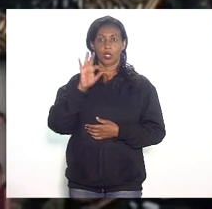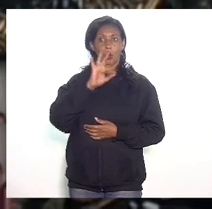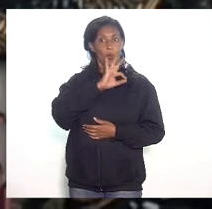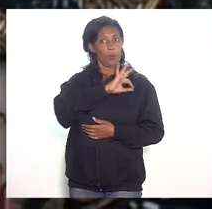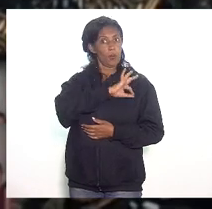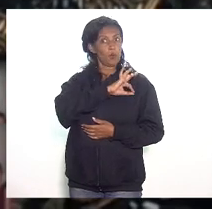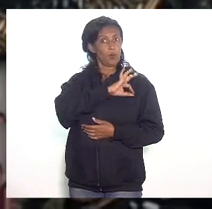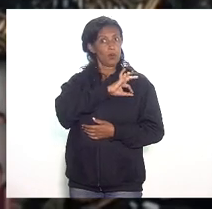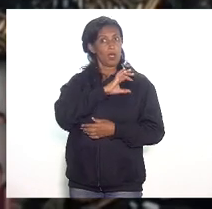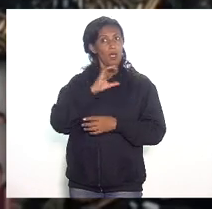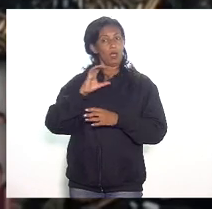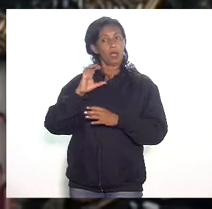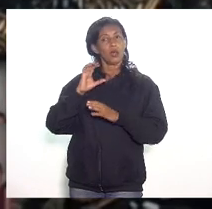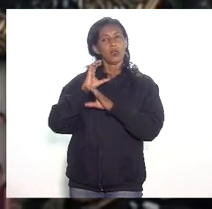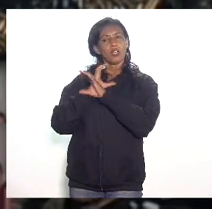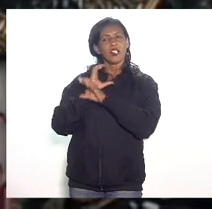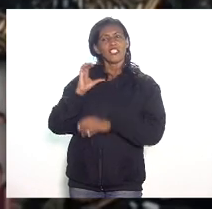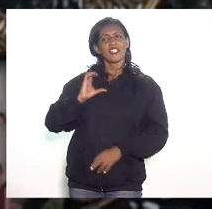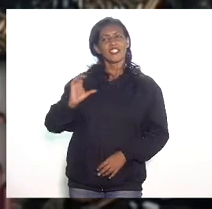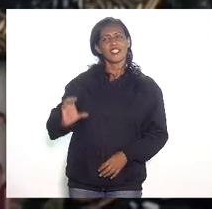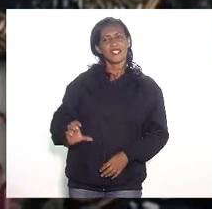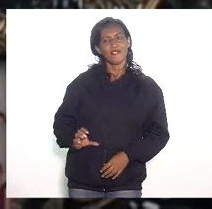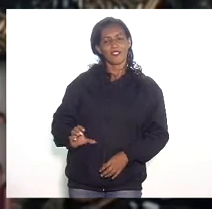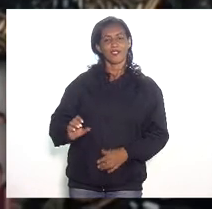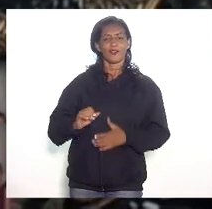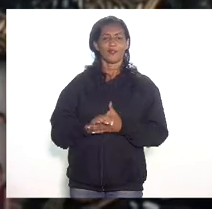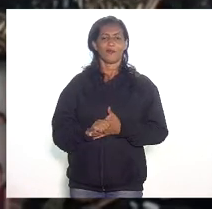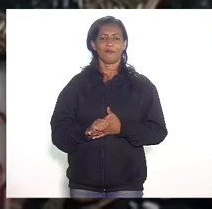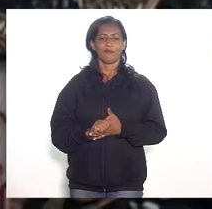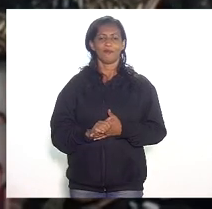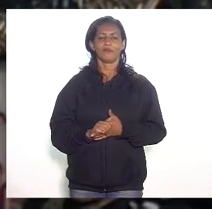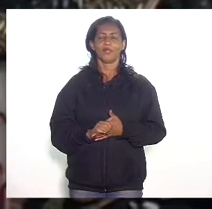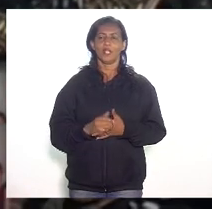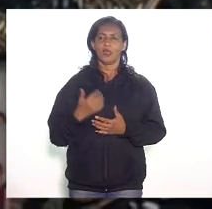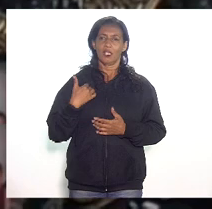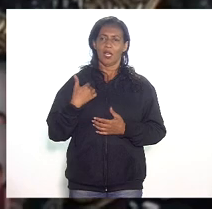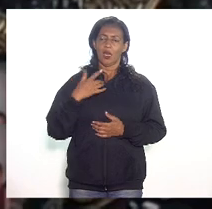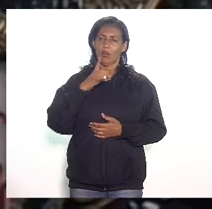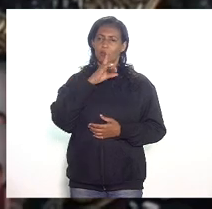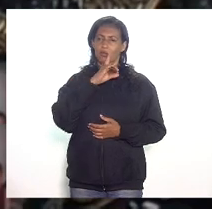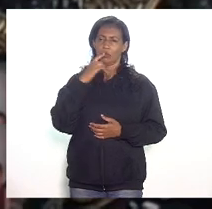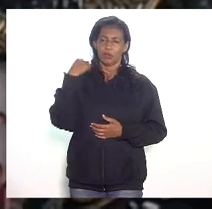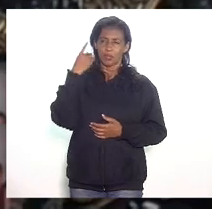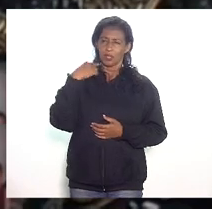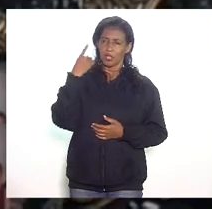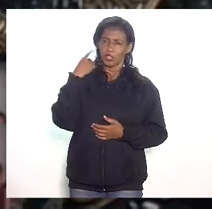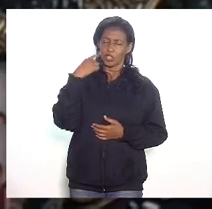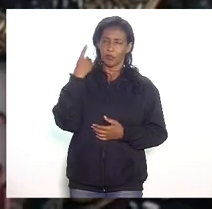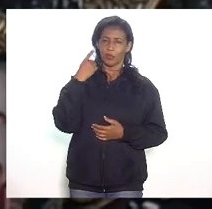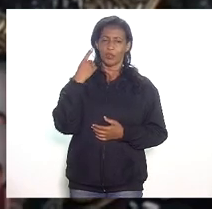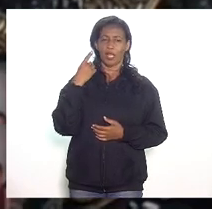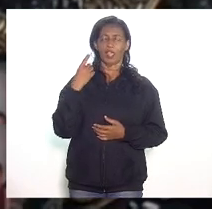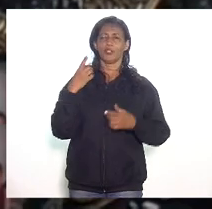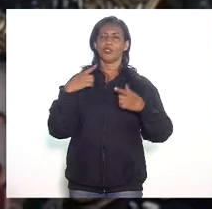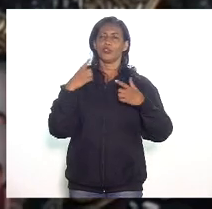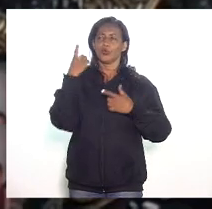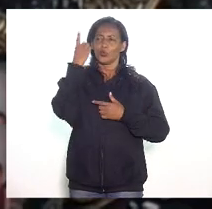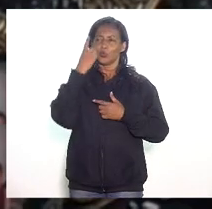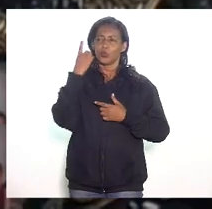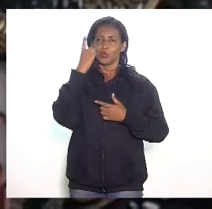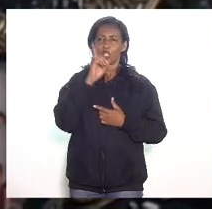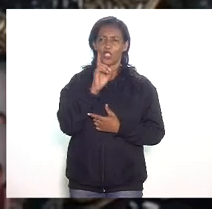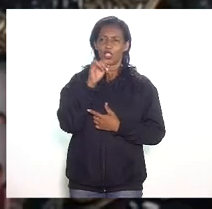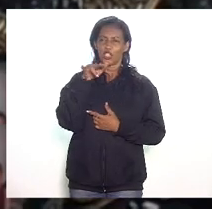policial civil, dar aqui os parabéns em especial ao Coronel Salemo, ao deputado Márcio Galberto, deputado Dino,